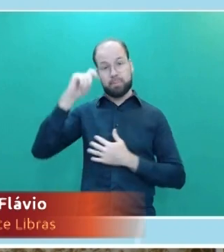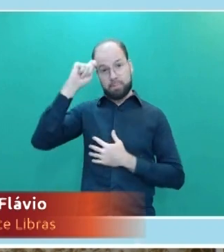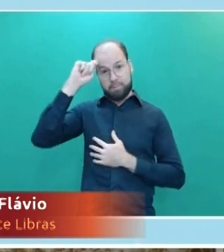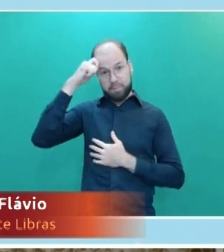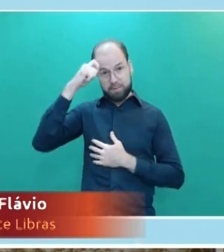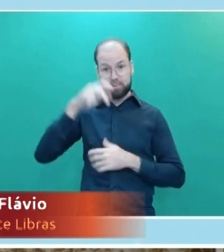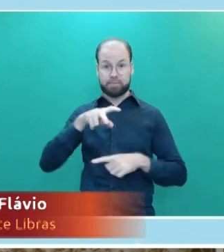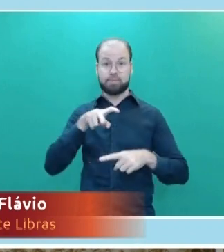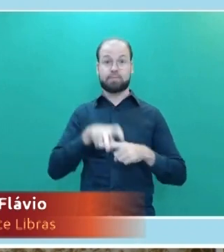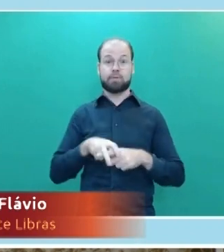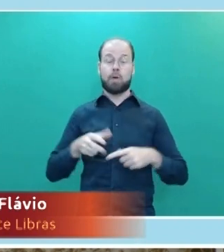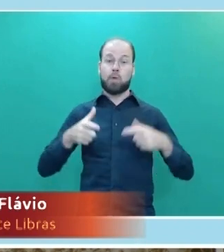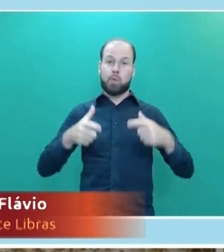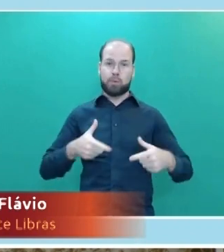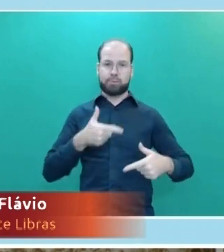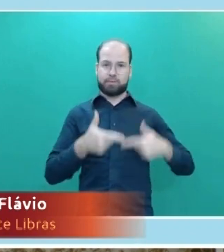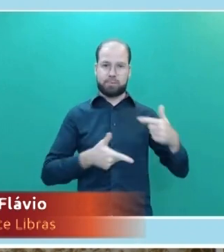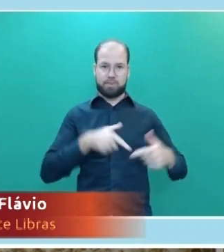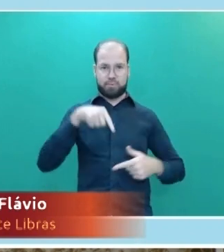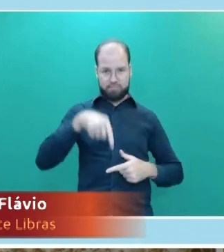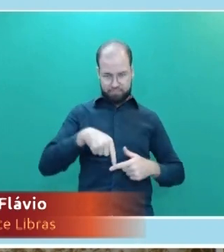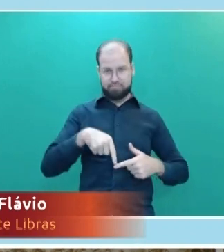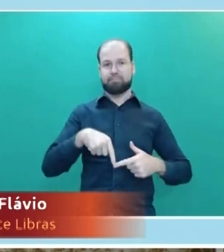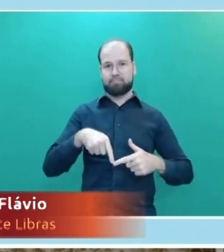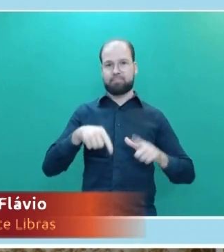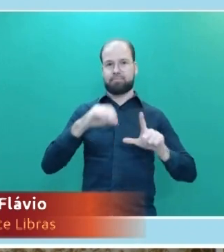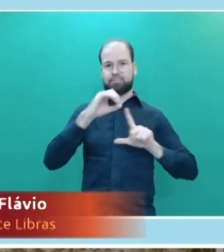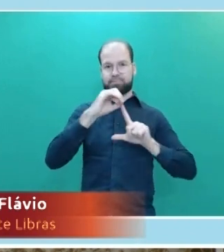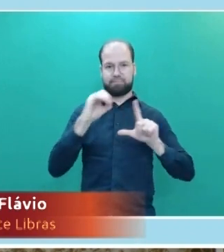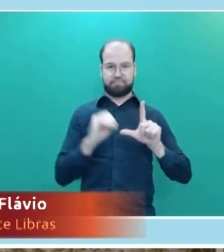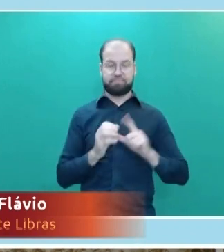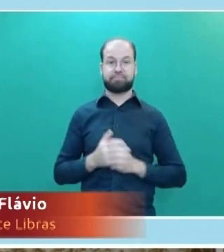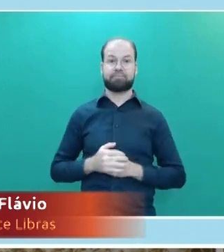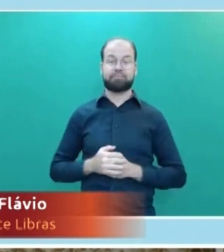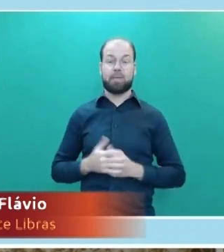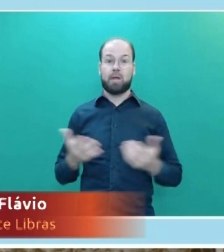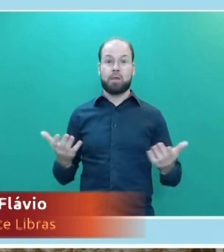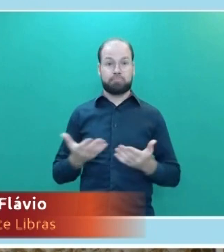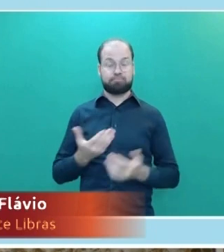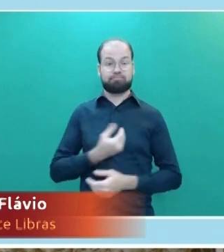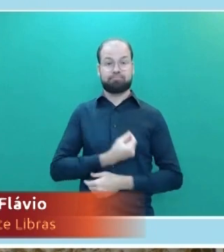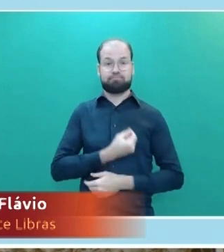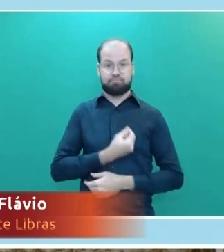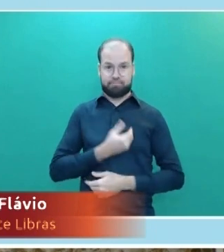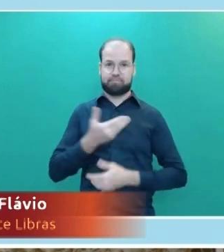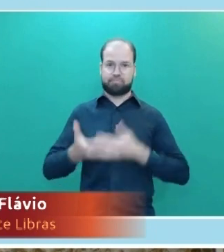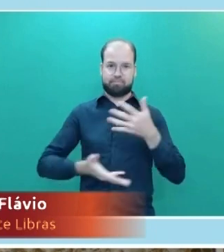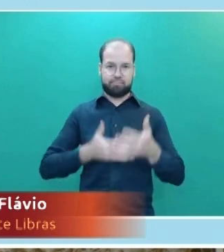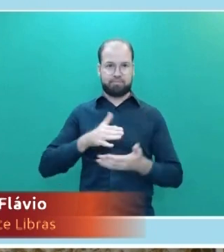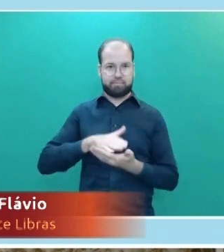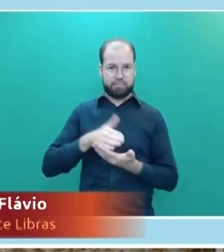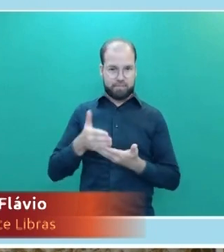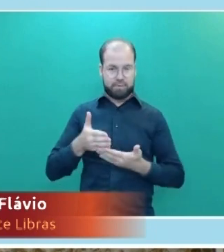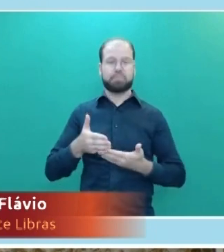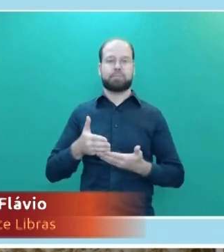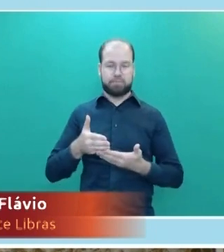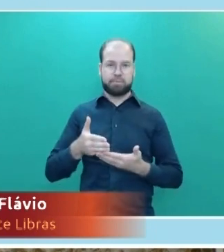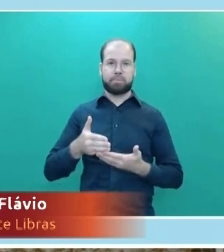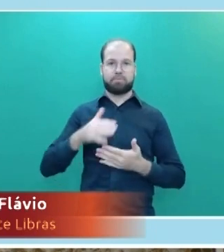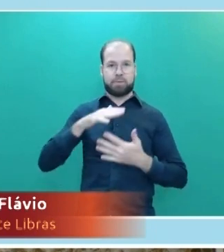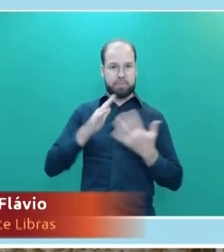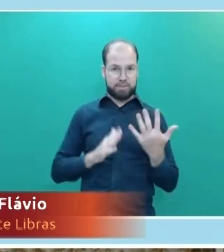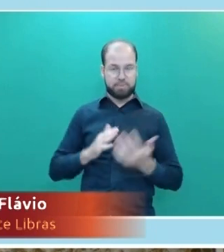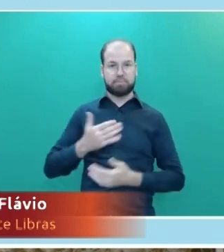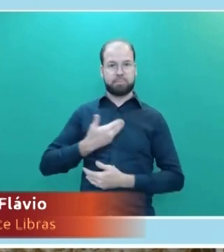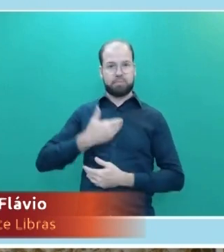na redação da TV UFG. Quem faz a interpretação para Libras nesse bloco é o Weber Flávio, que se descreve como um